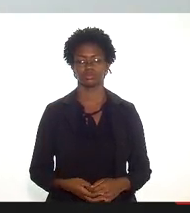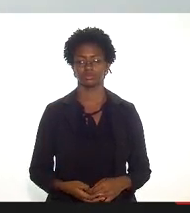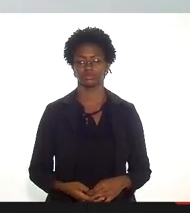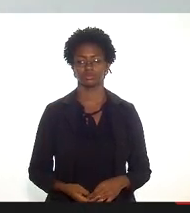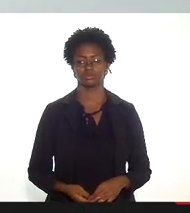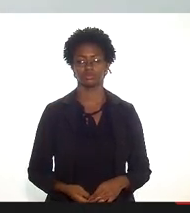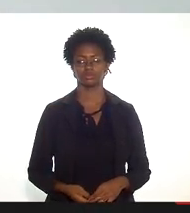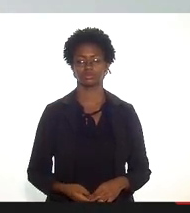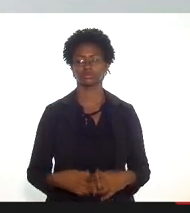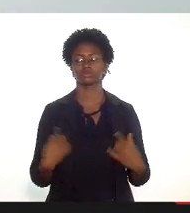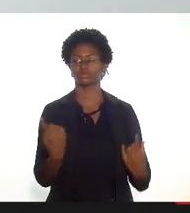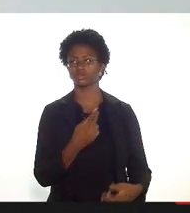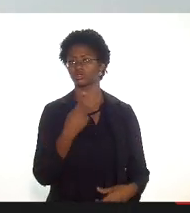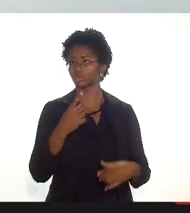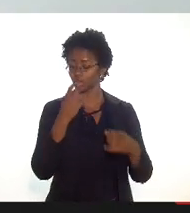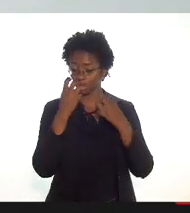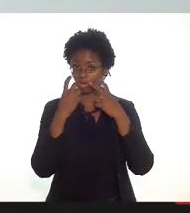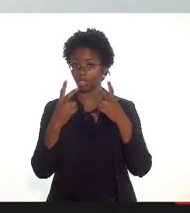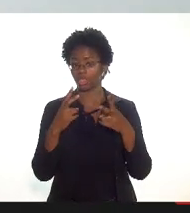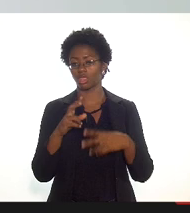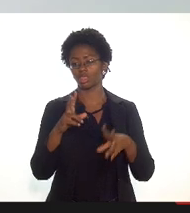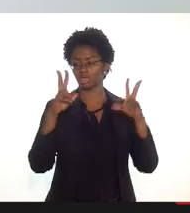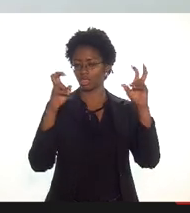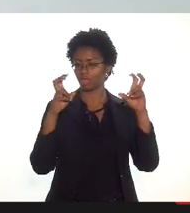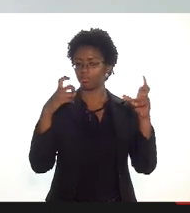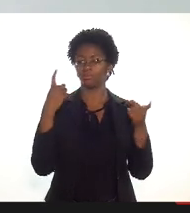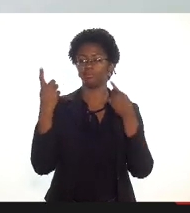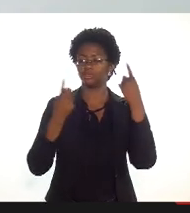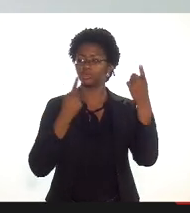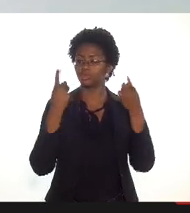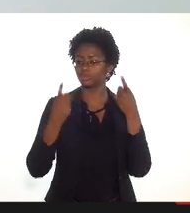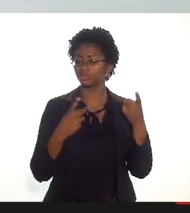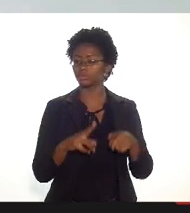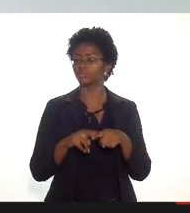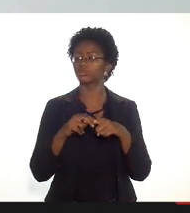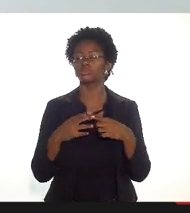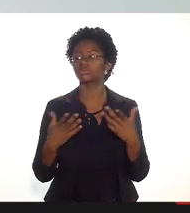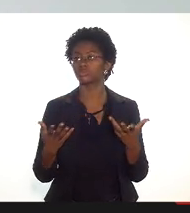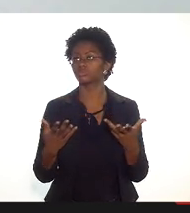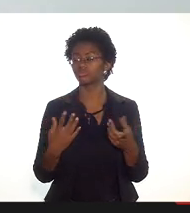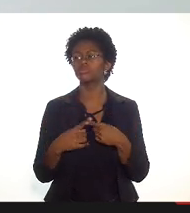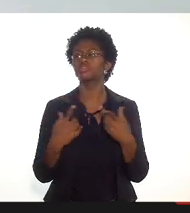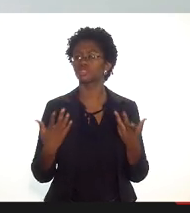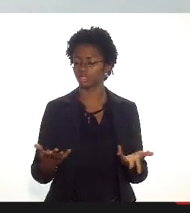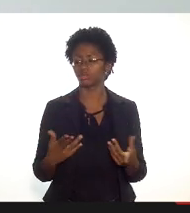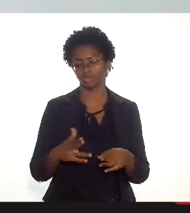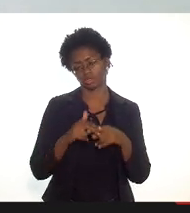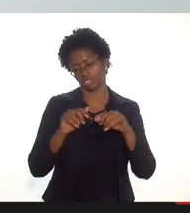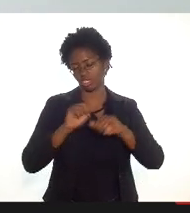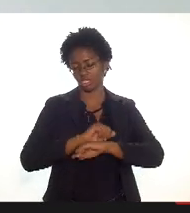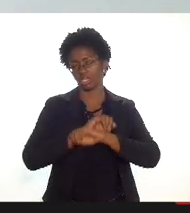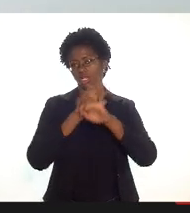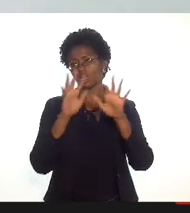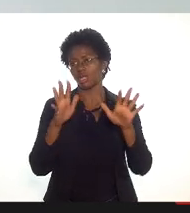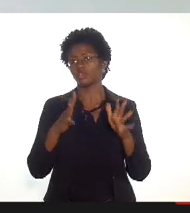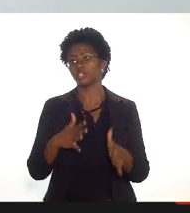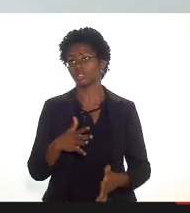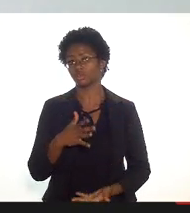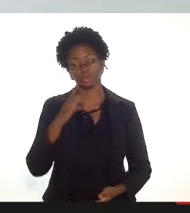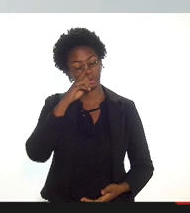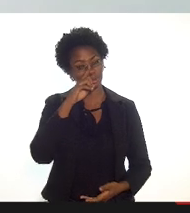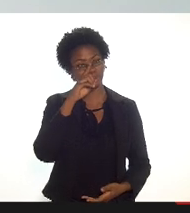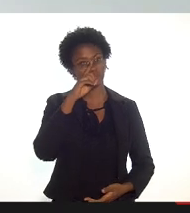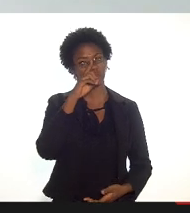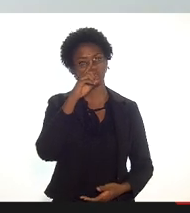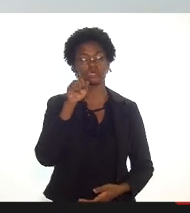a gente observa essa temática, gente, com muita preocupação. Por quê? Porque é lógico que coloca em risco a